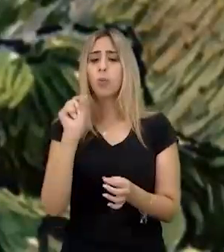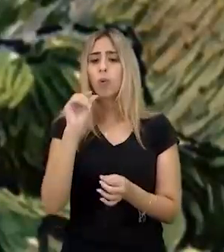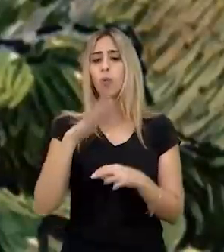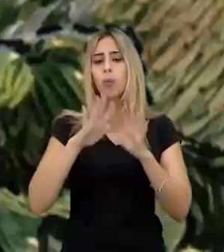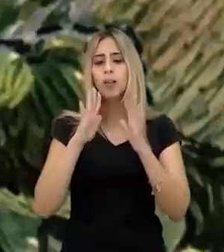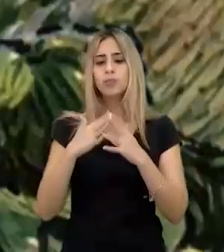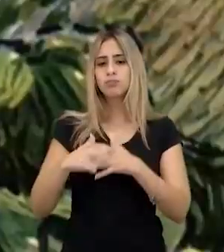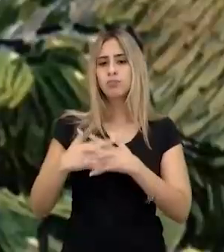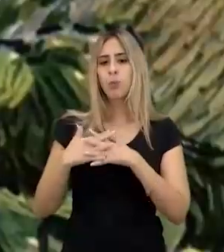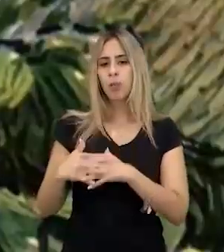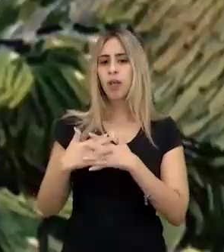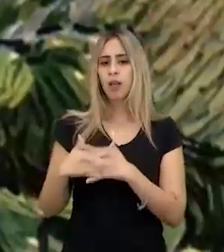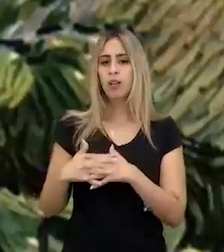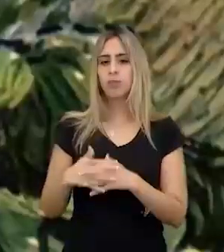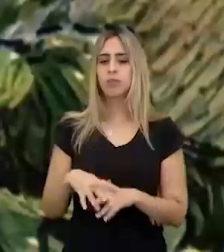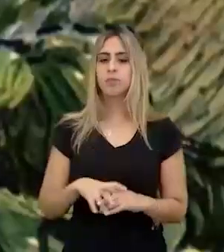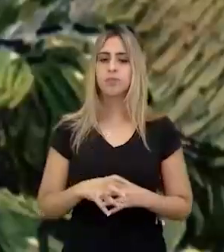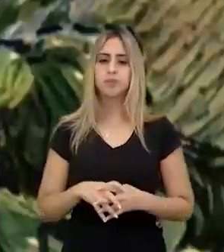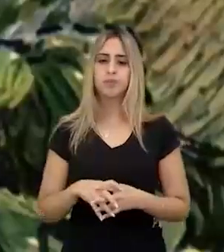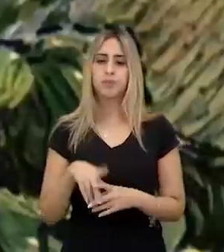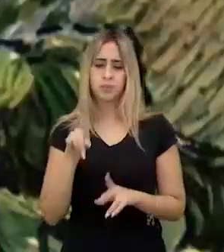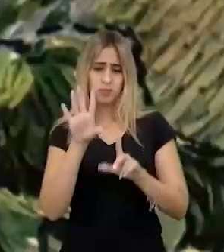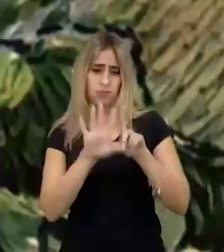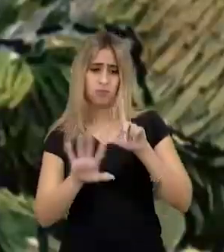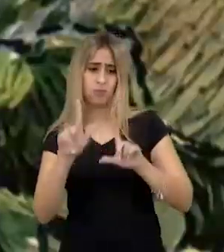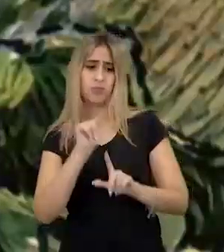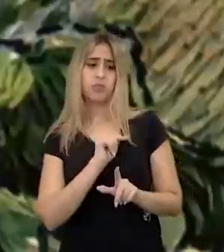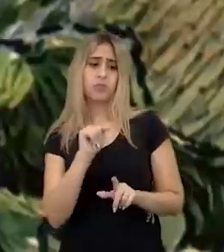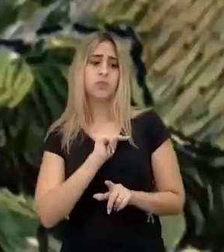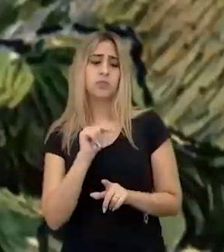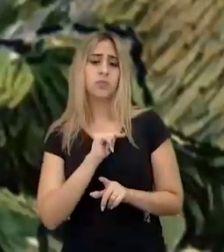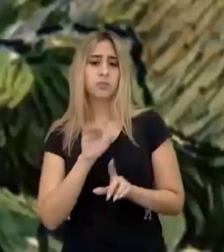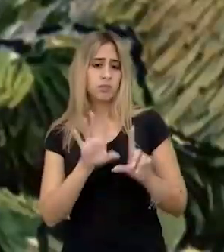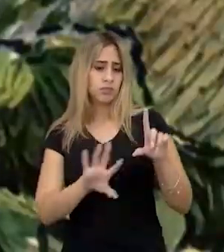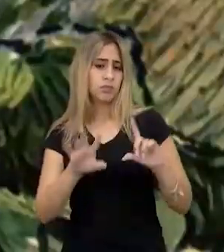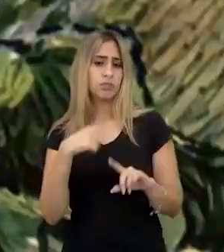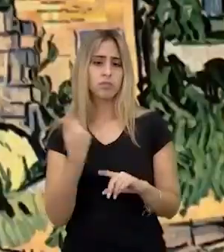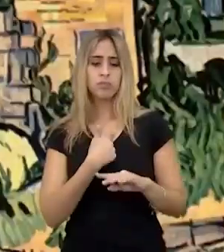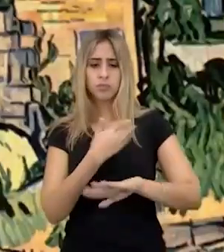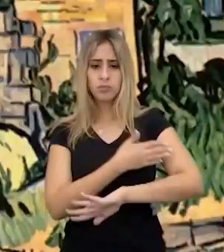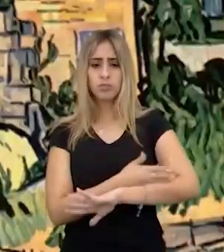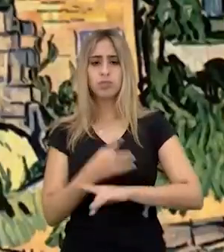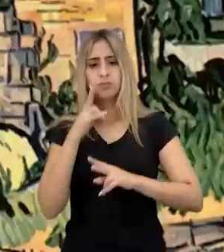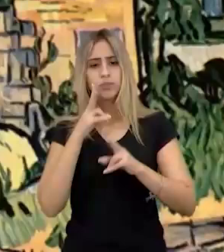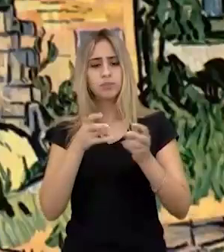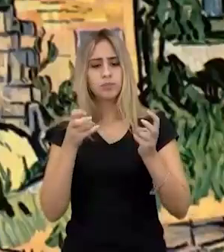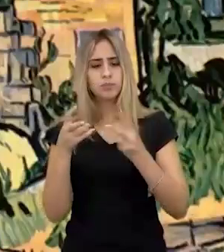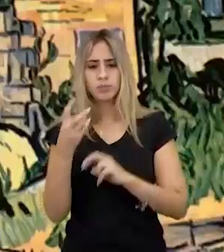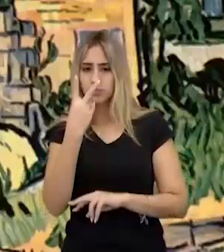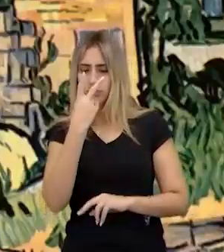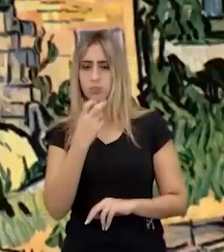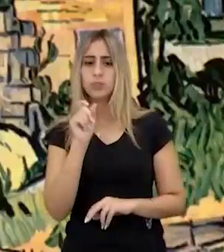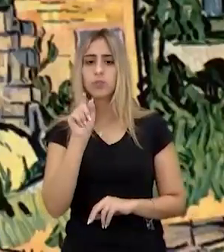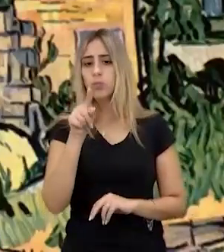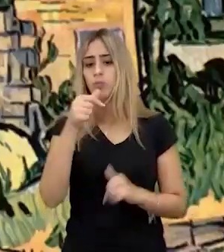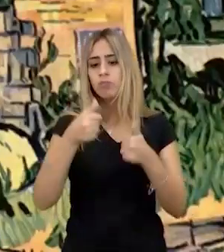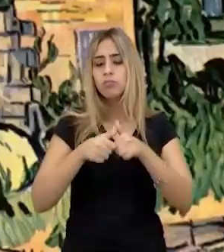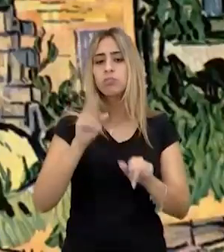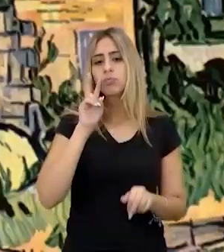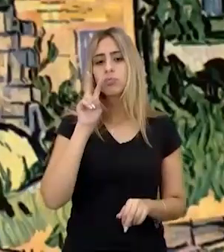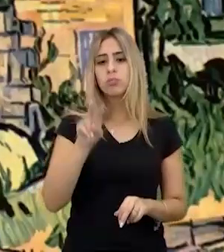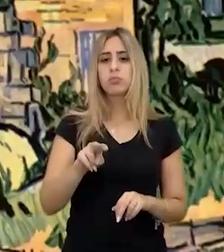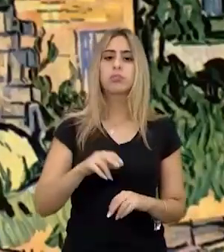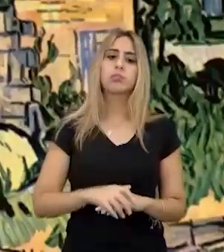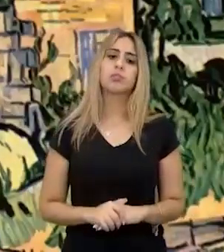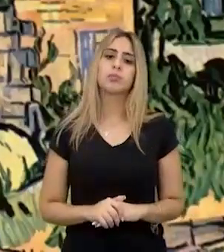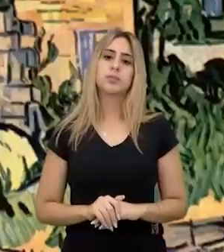complexa, né? Então, por exemplo, nessa imagem que nós temos aqui ao fundo, o que a gente começa a enxergar? Então, é o que você está vendo, é o que você